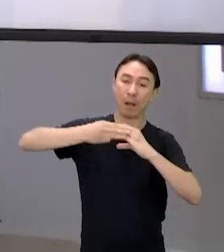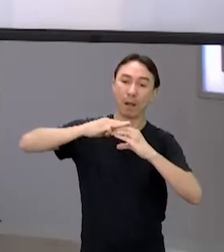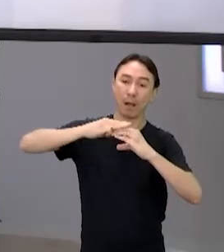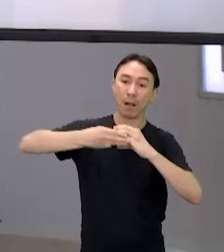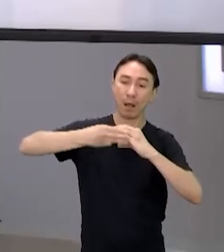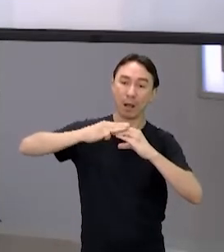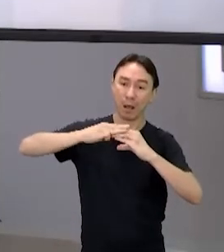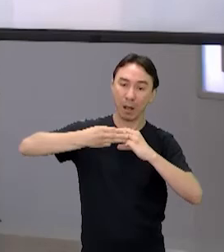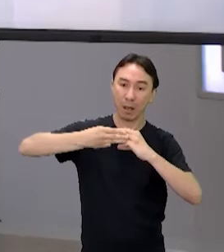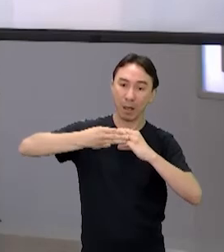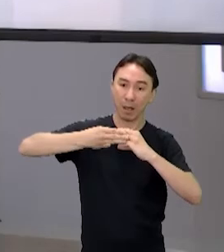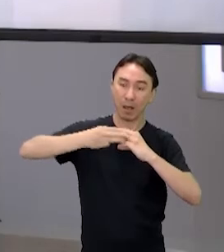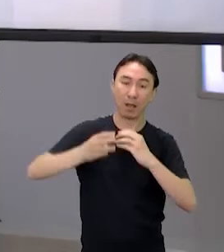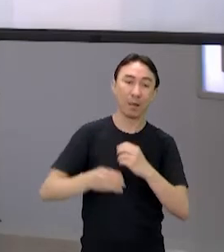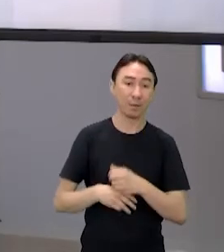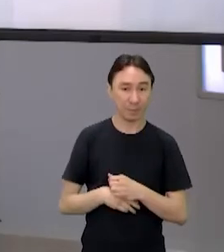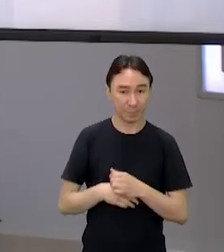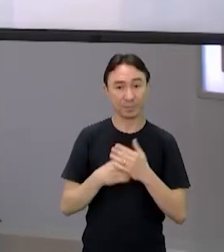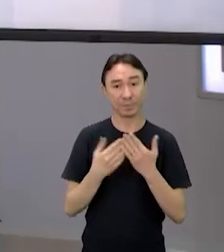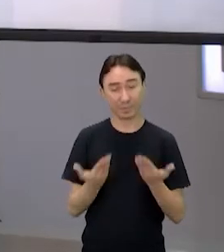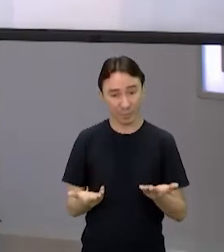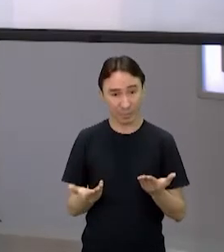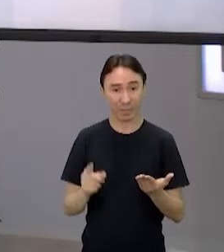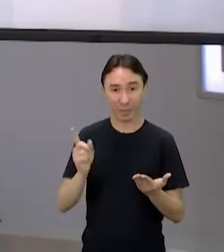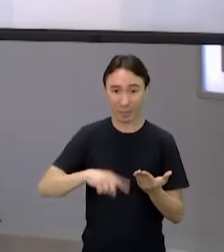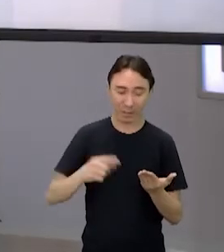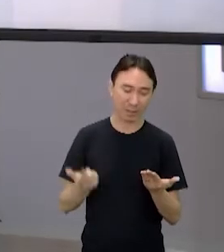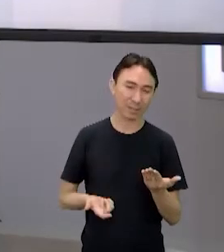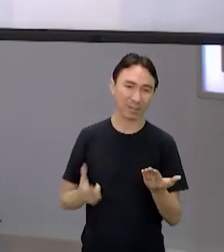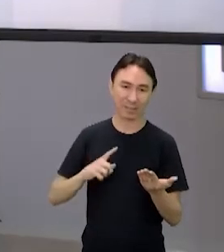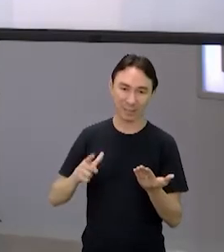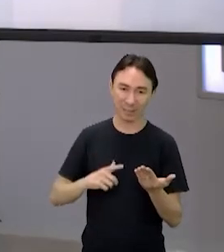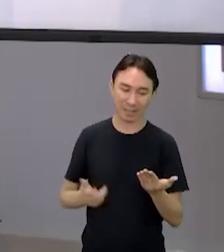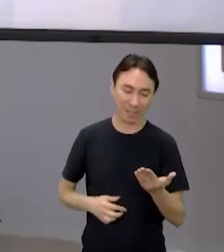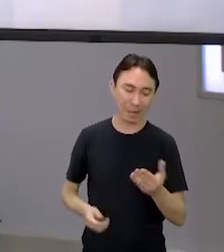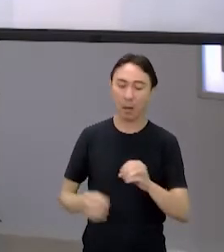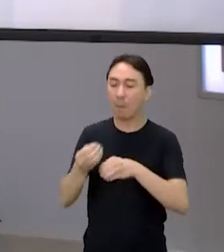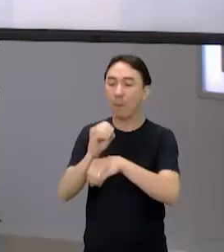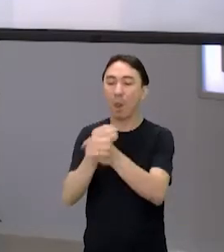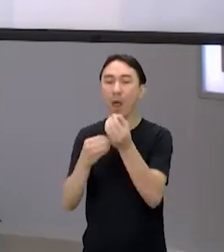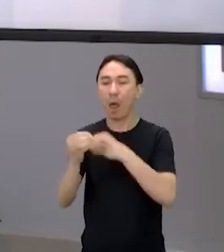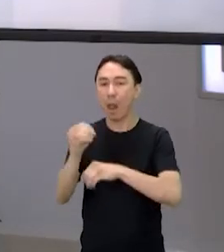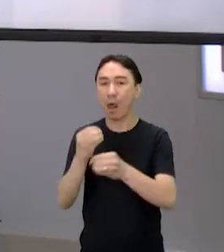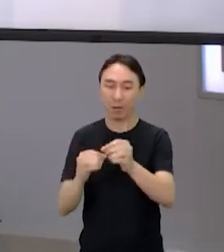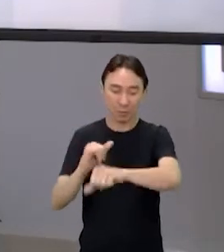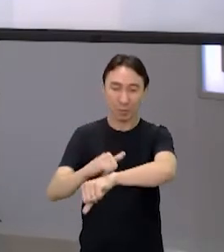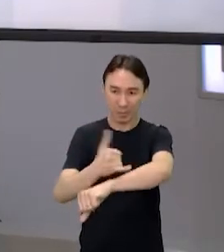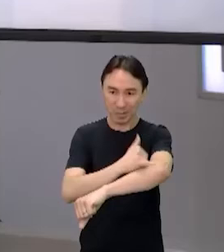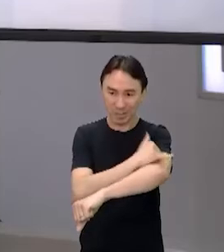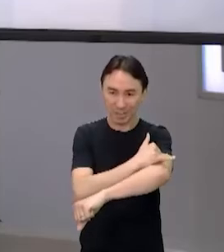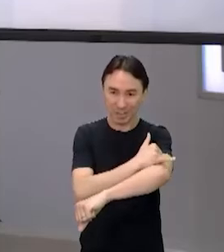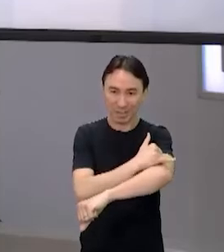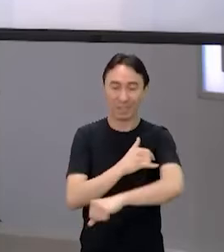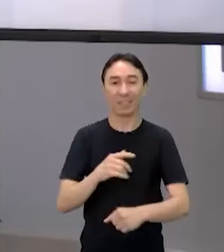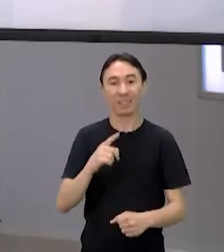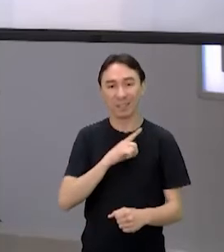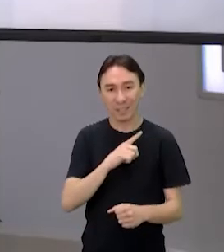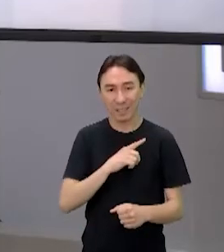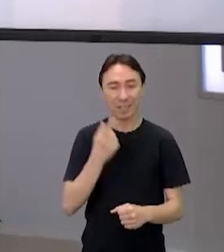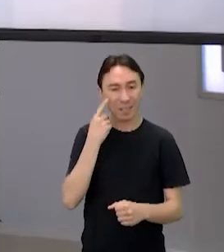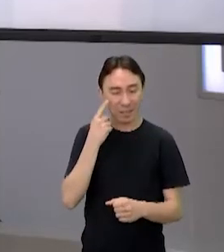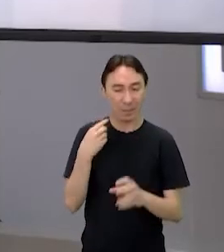fosfolipídios, né? Então seriam umas moléculas de gordura, ou seja, lipídios, né? Então moléculas de gordura unido a